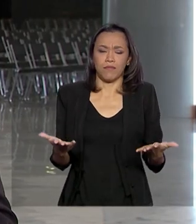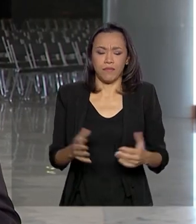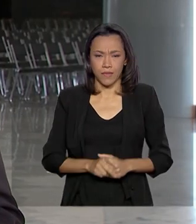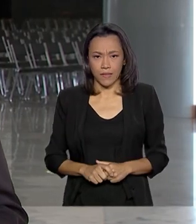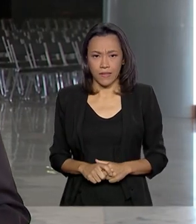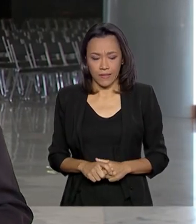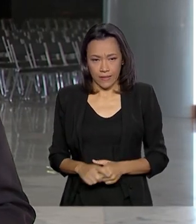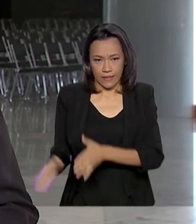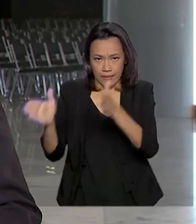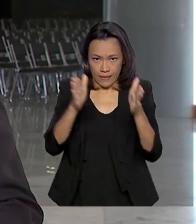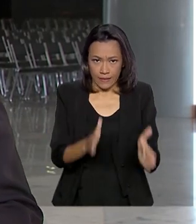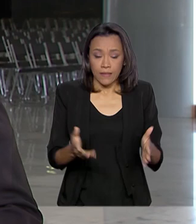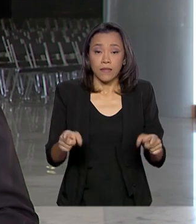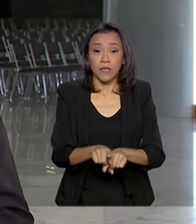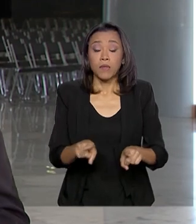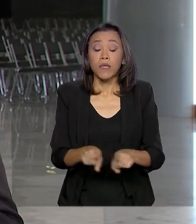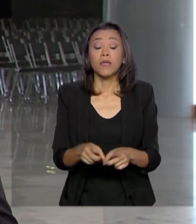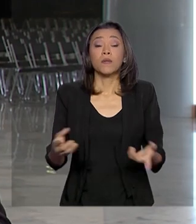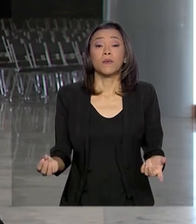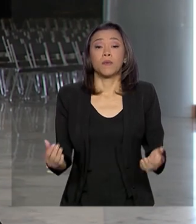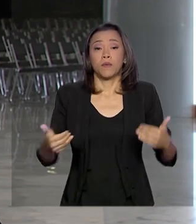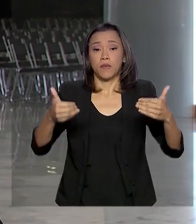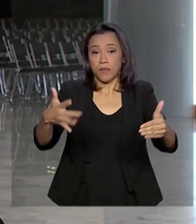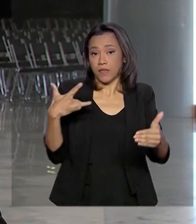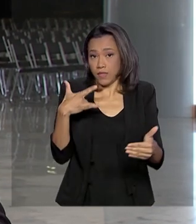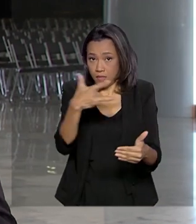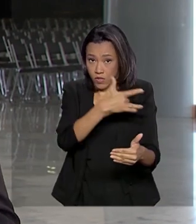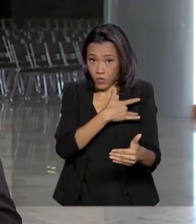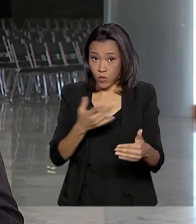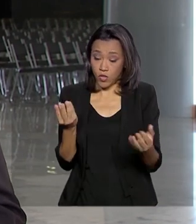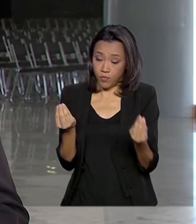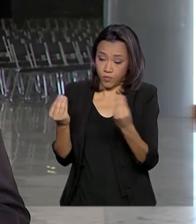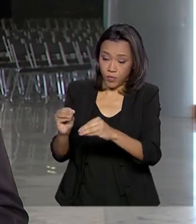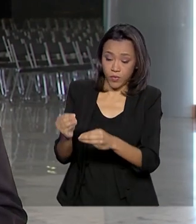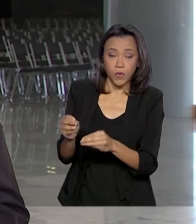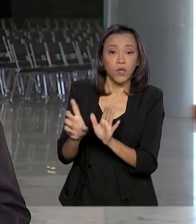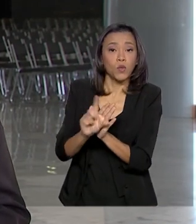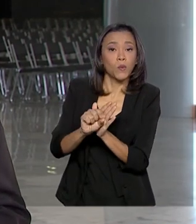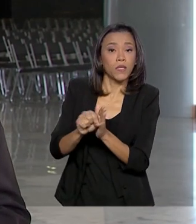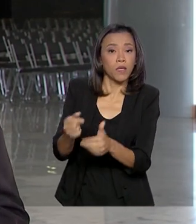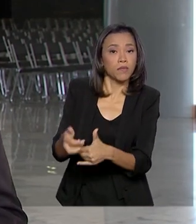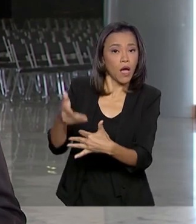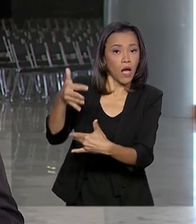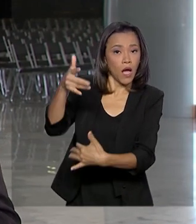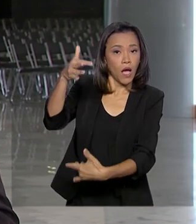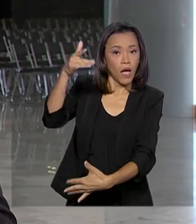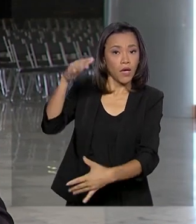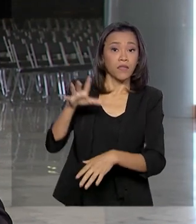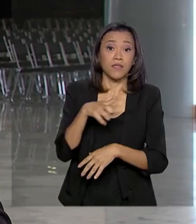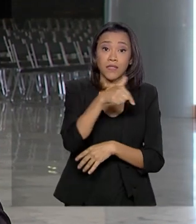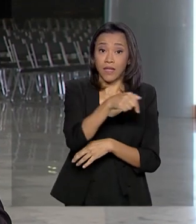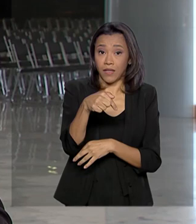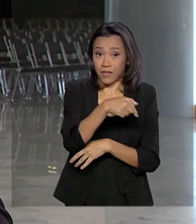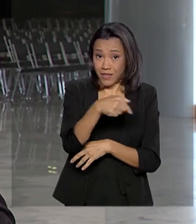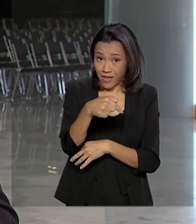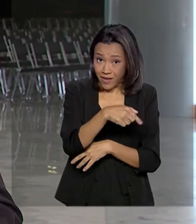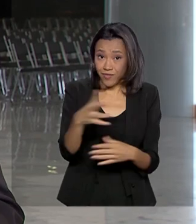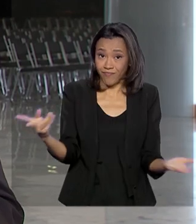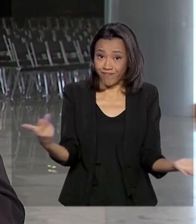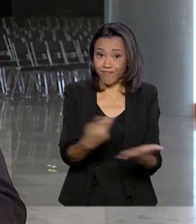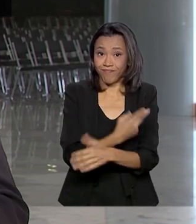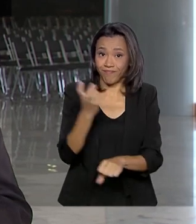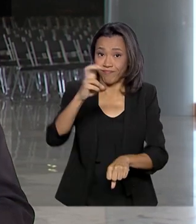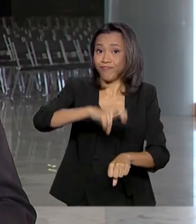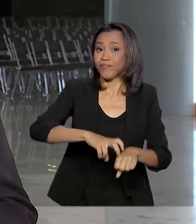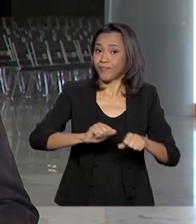e o ministério da saúde pelo twitter confirmou 77 casos é de coronavírus no país é